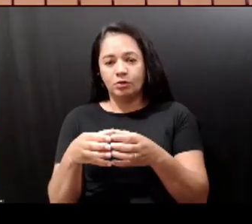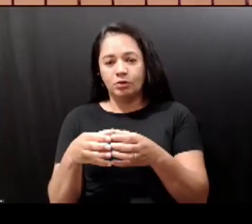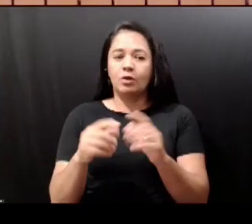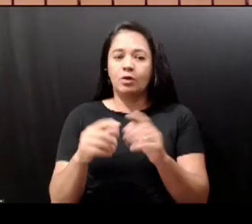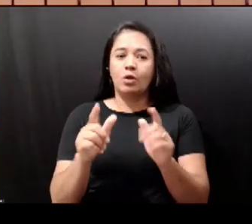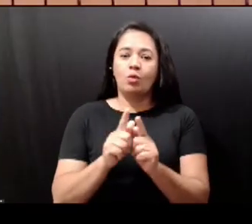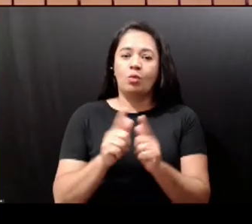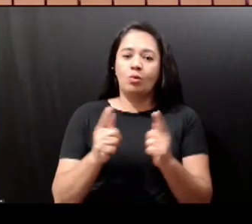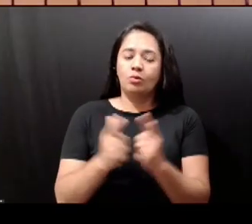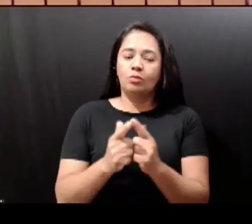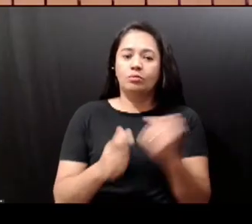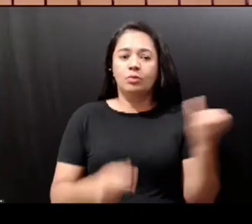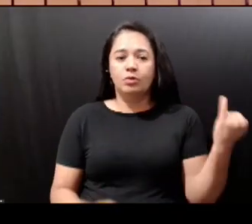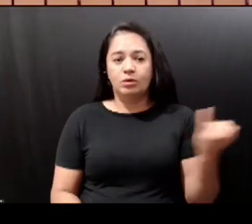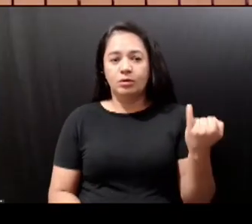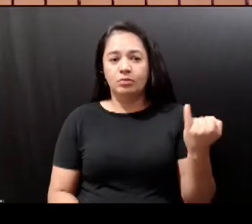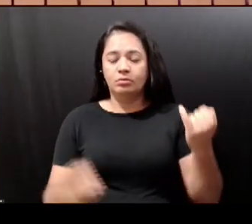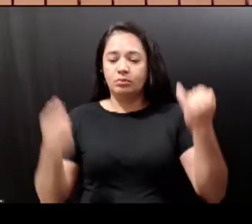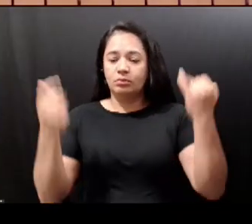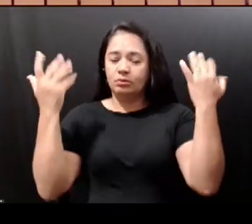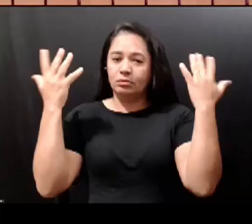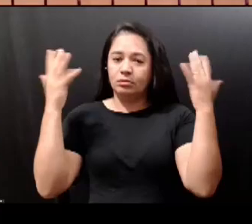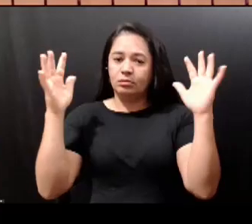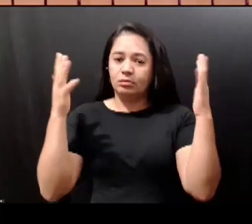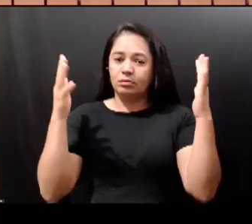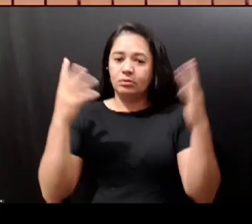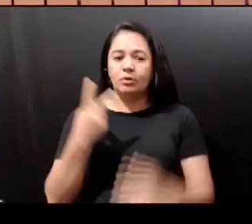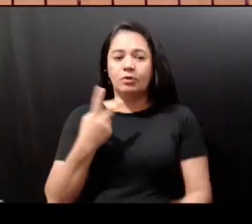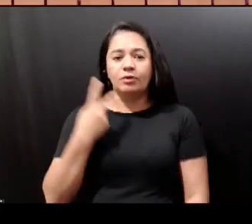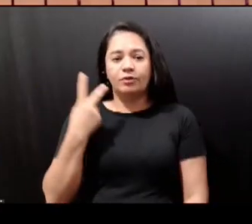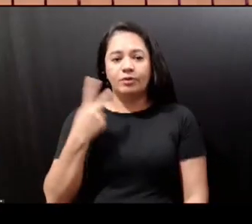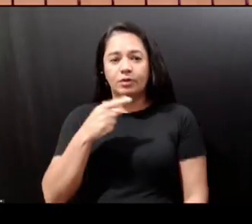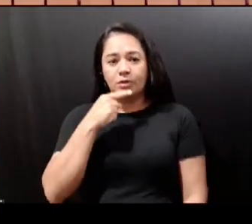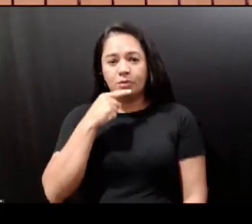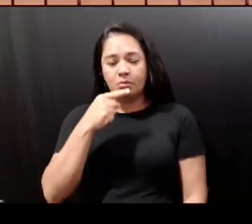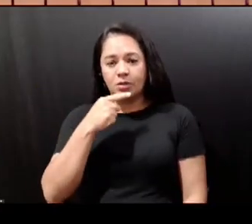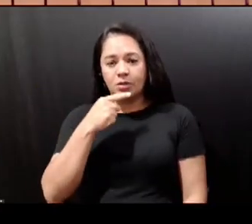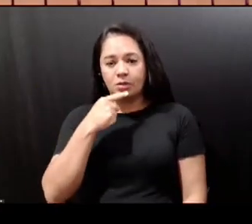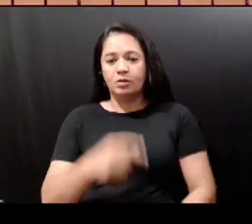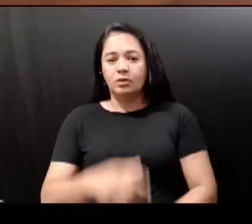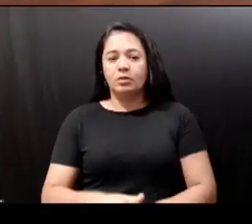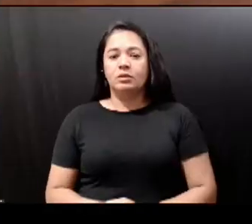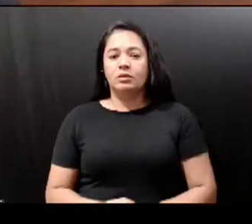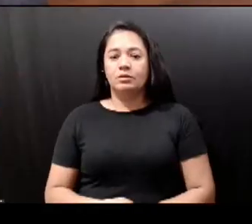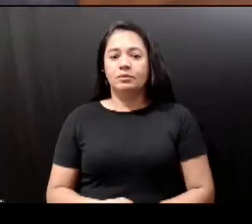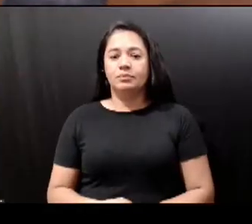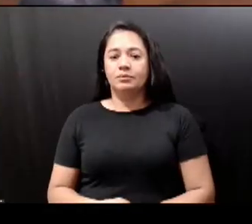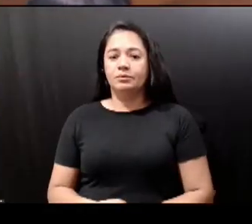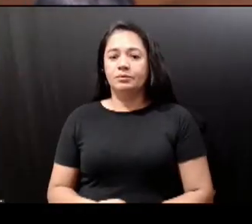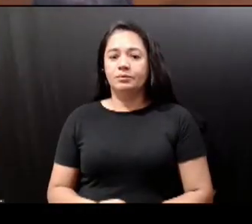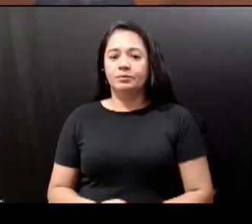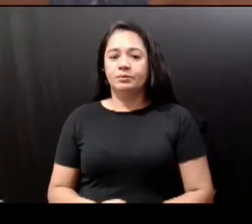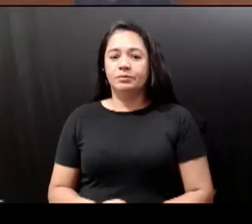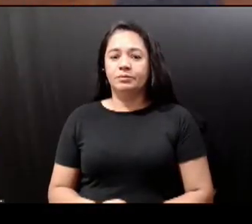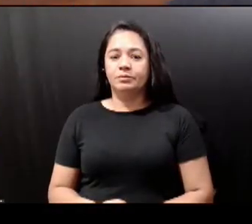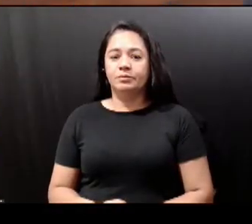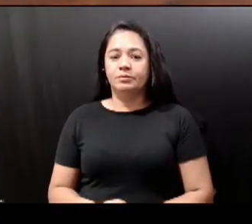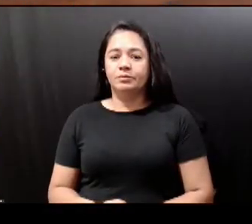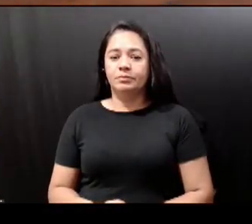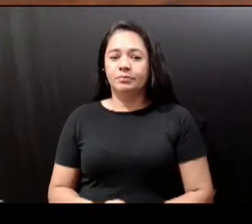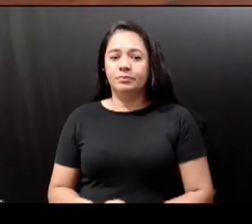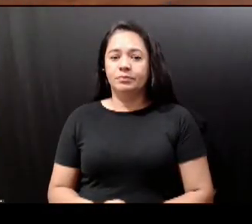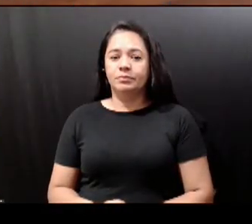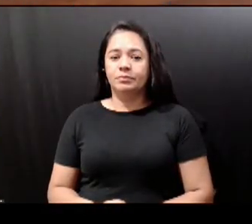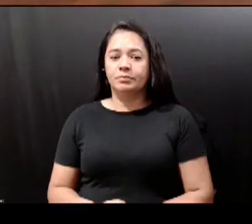quero parabenizar o vereador Eduardo Magoga frente à presidência dessa comissão. Obrigado. Obrigado, vereador Benê